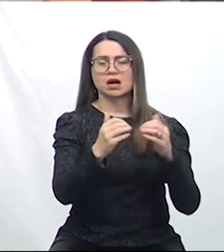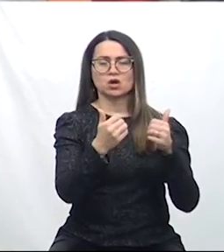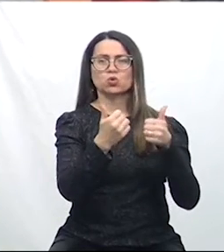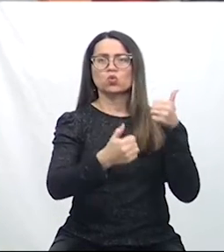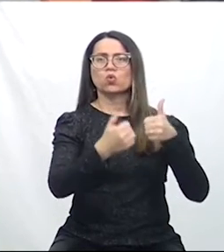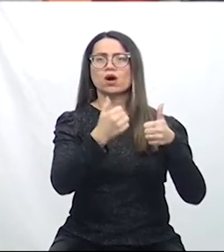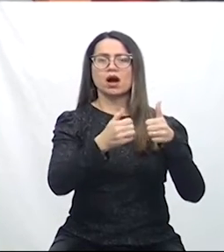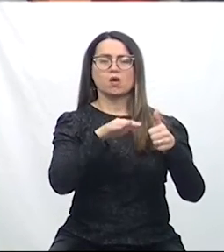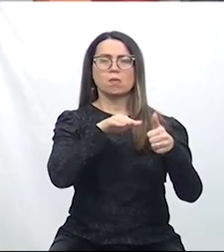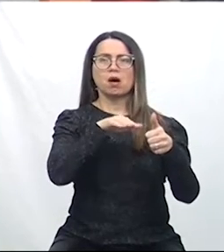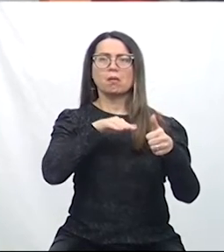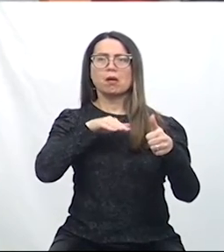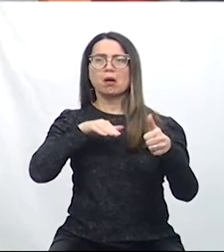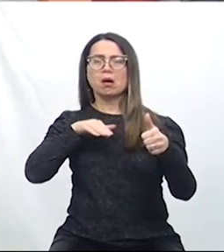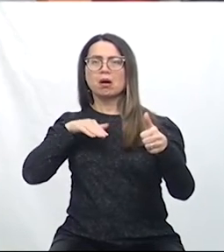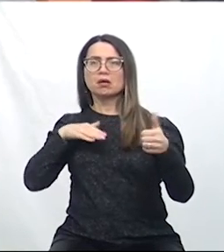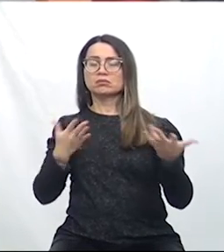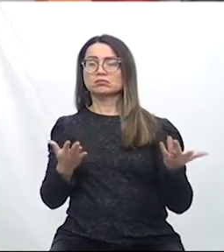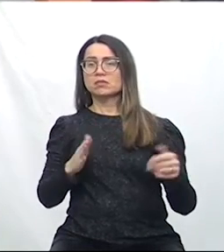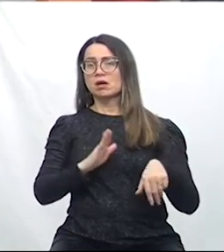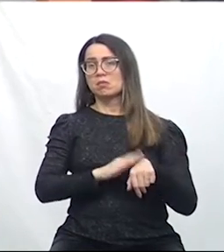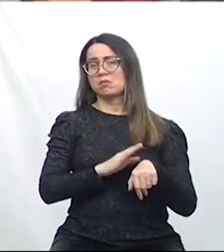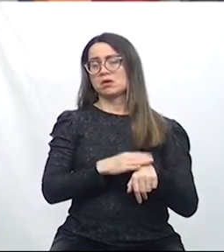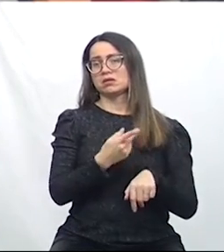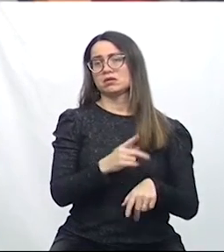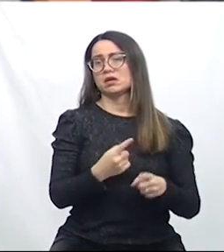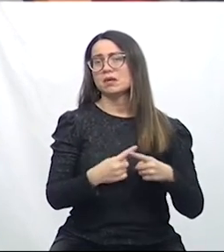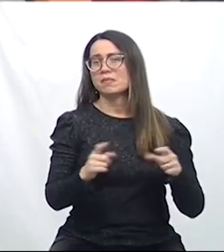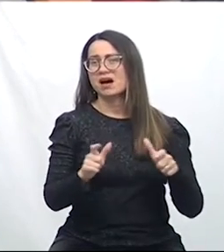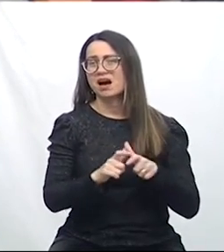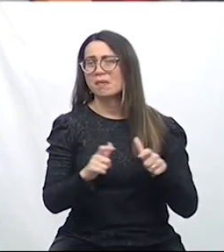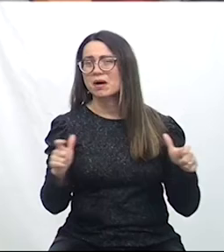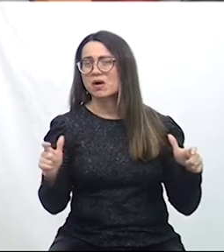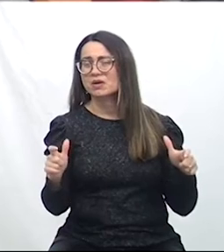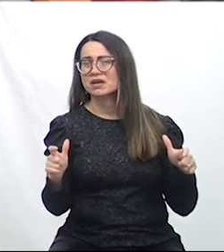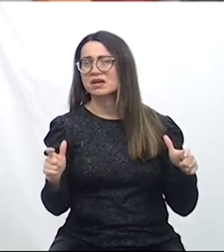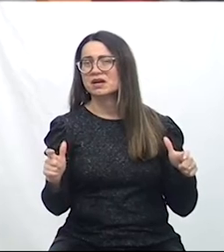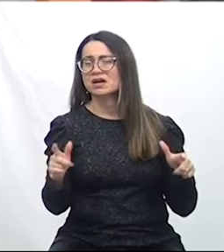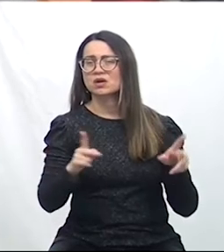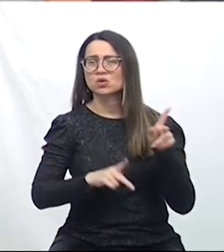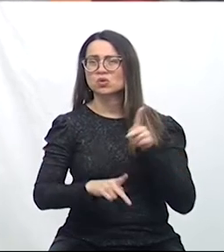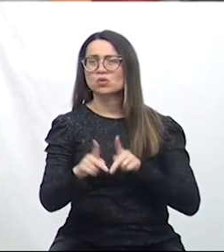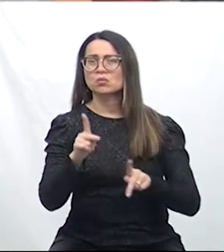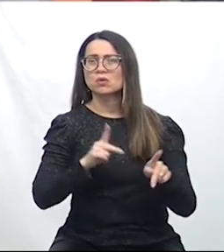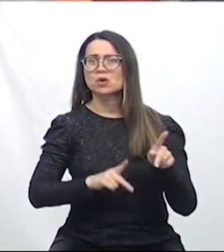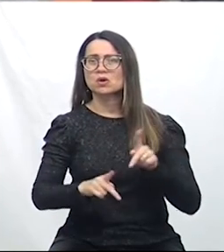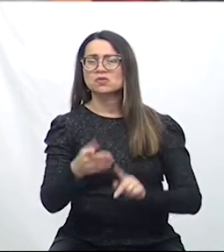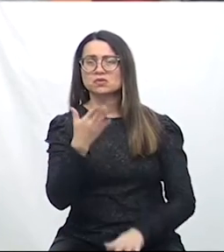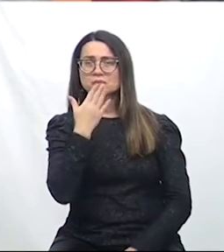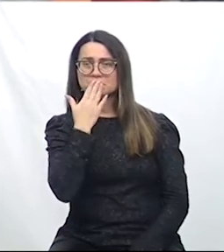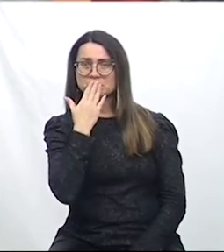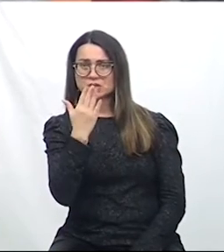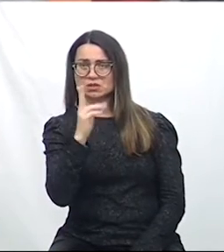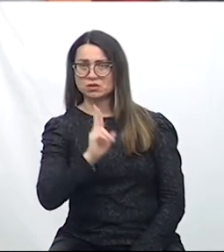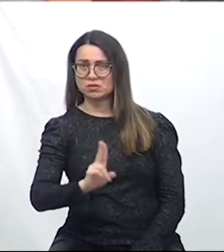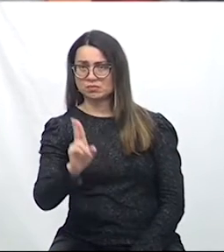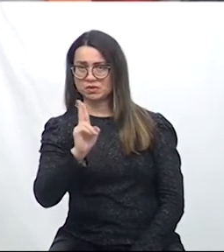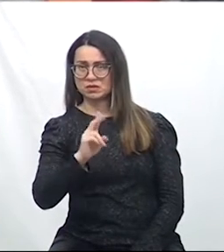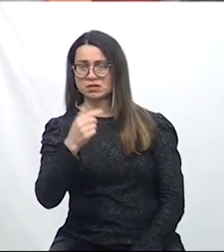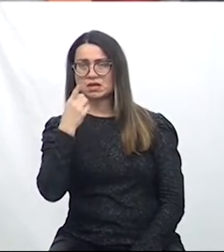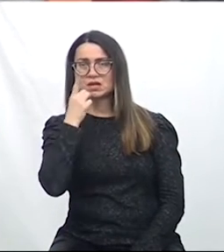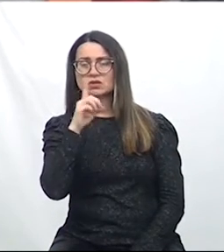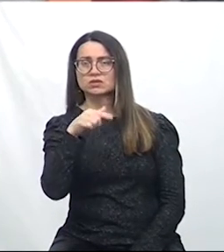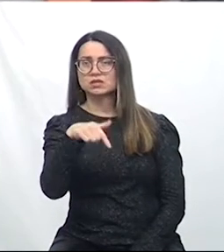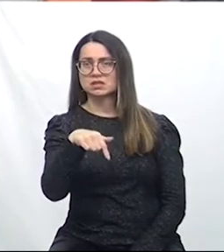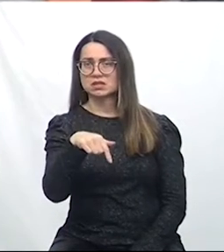se sente bem, é o momento dele, né? Mas a grande maioria do povo brasileiro não pediu para ser usado no dia de 7 de setembro. As